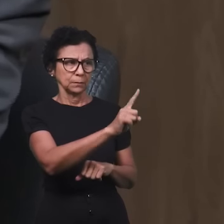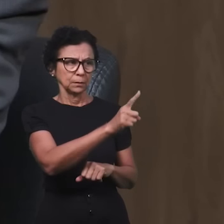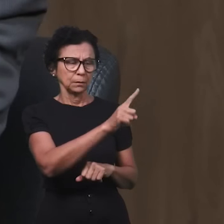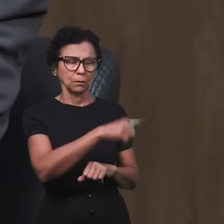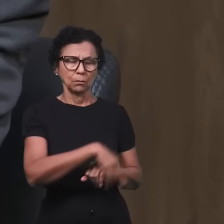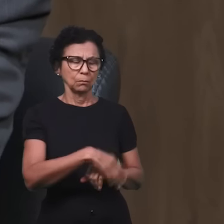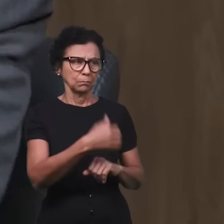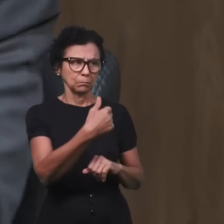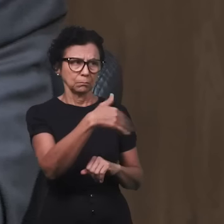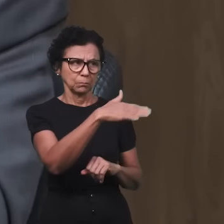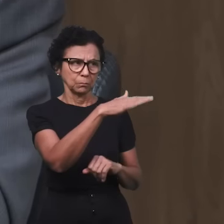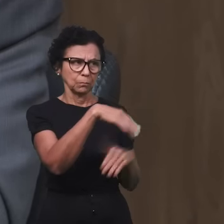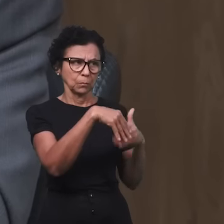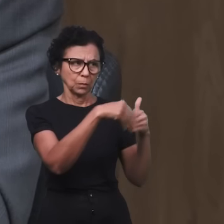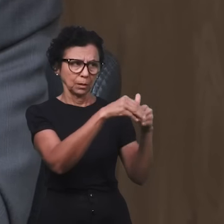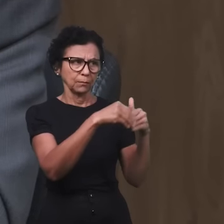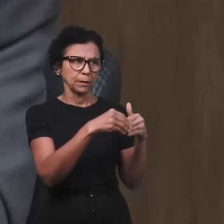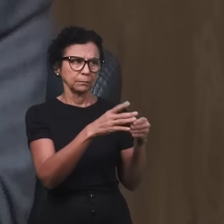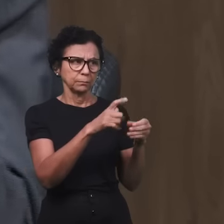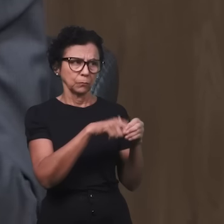entendeu? Ficam contigo.